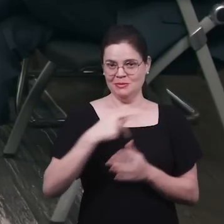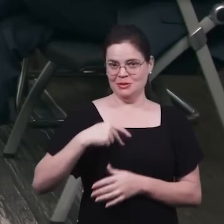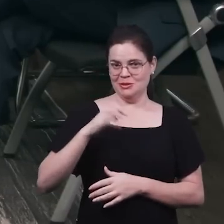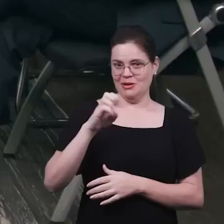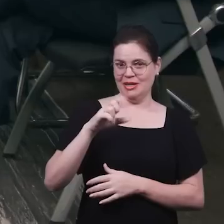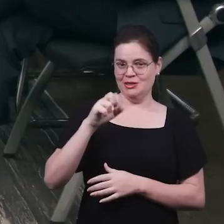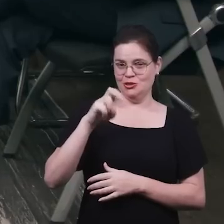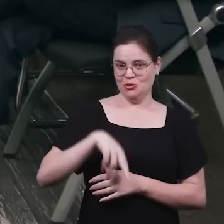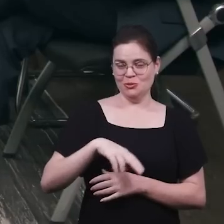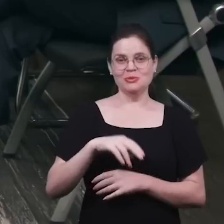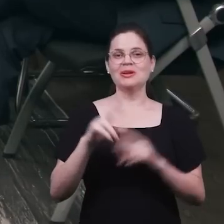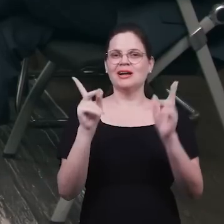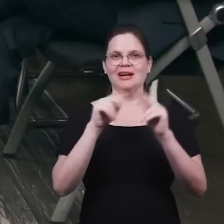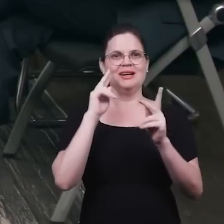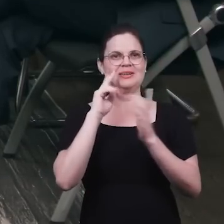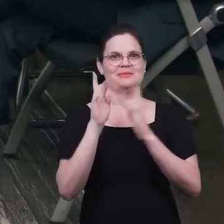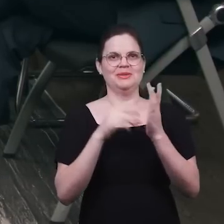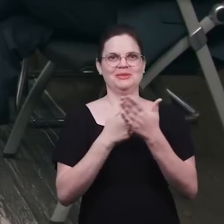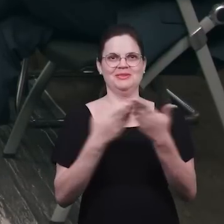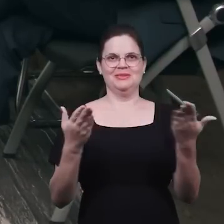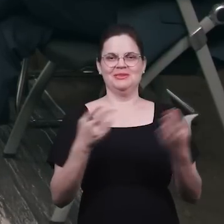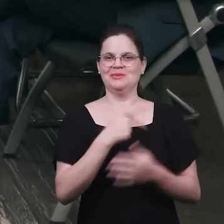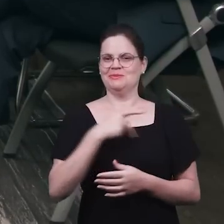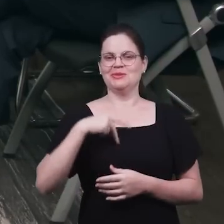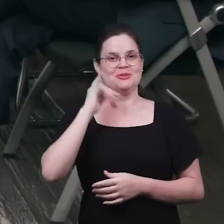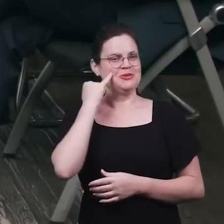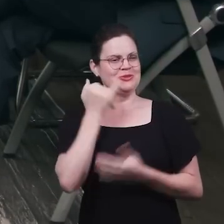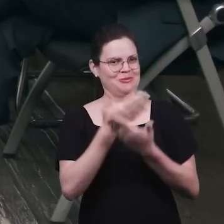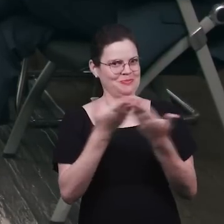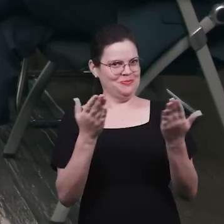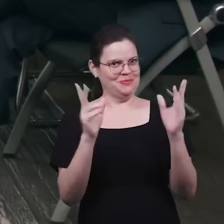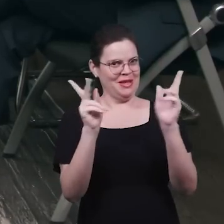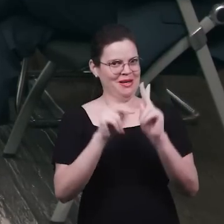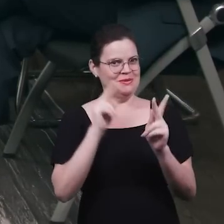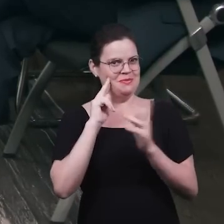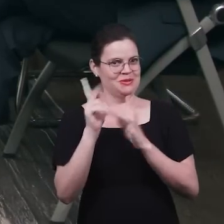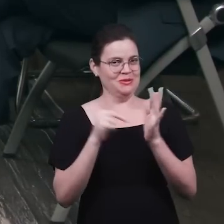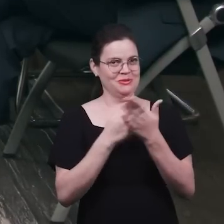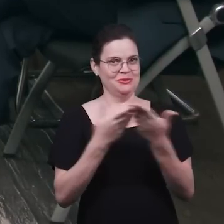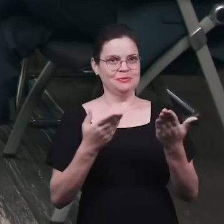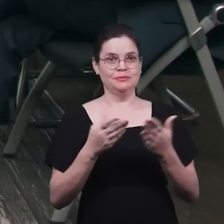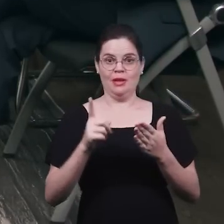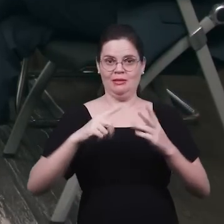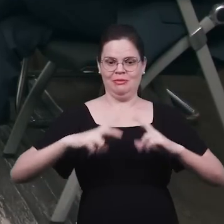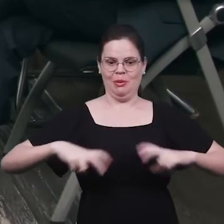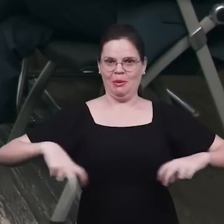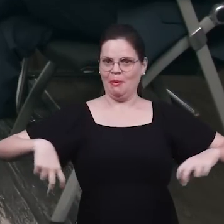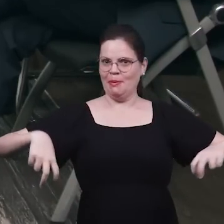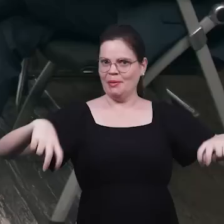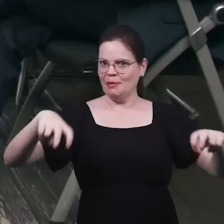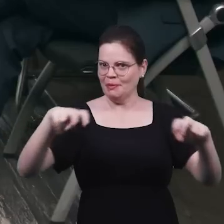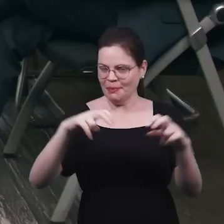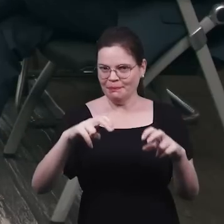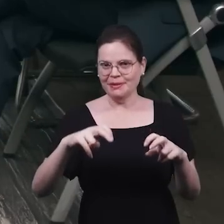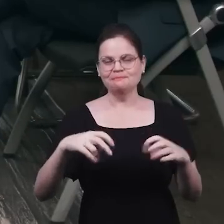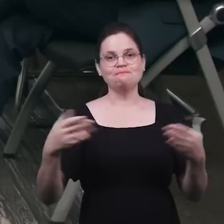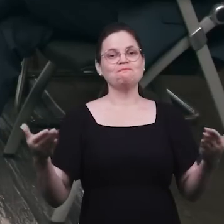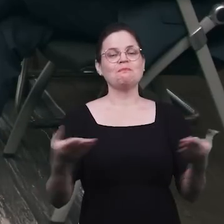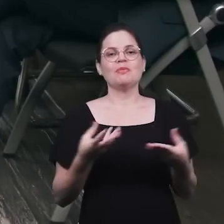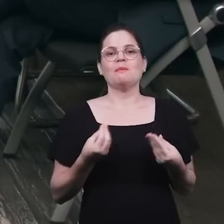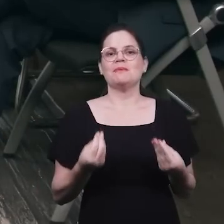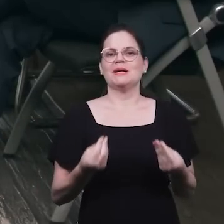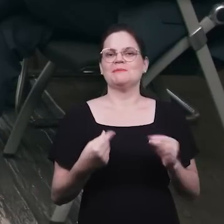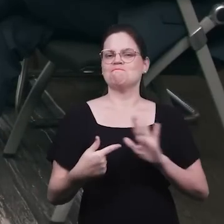Ian, paz do Senhor Jesus. Pai São Josias, Pai Senhor a todos. Muito bem, essa equipe que está aqui é para tratar de um tema que é um tema